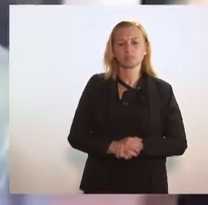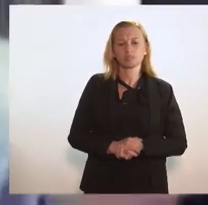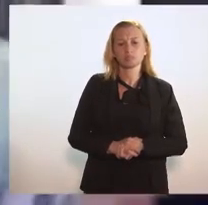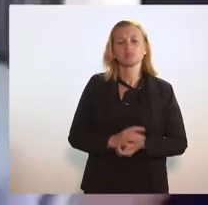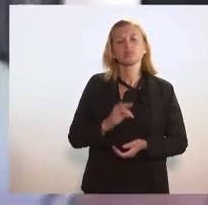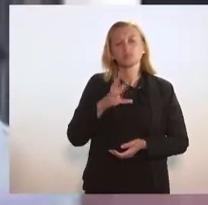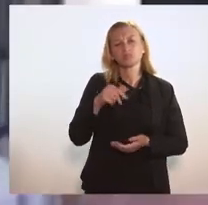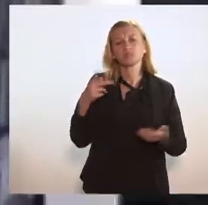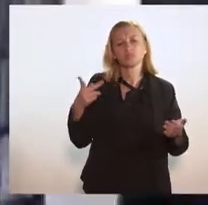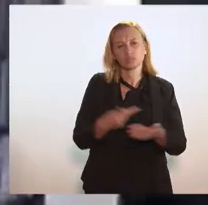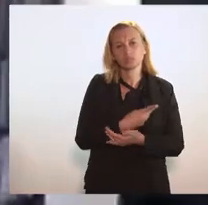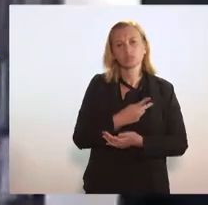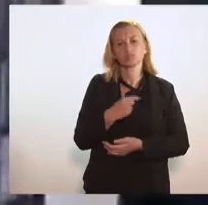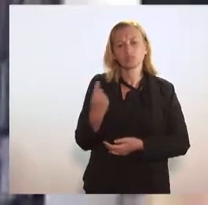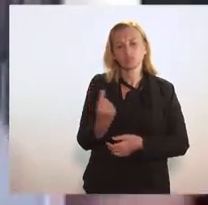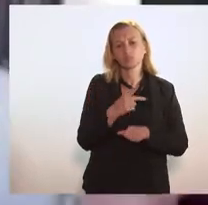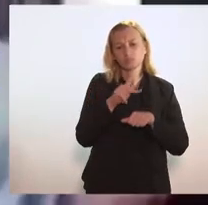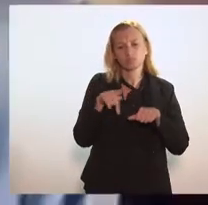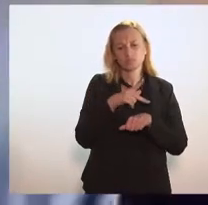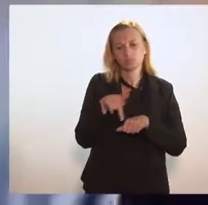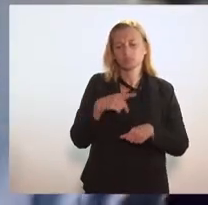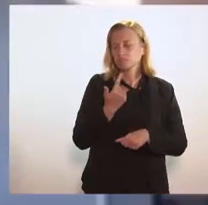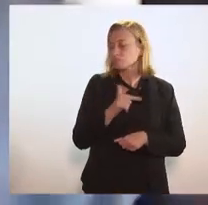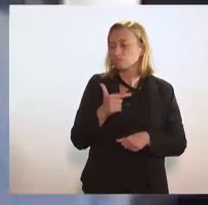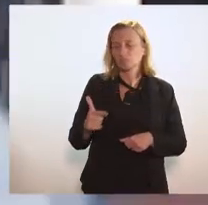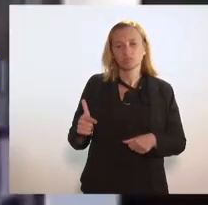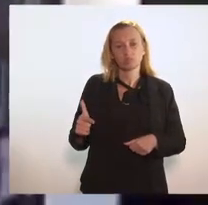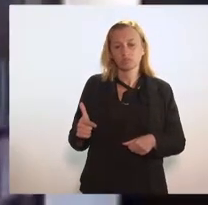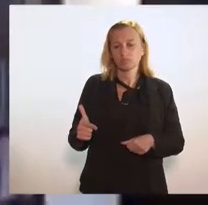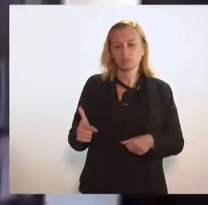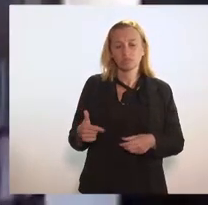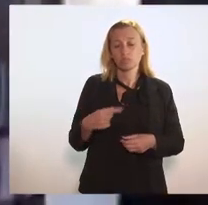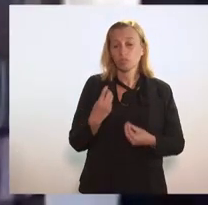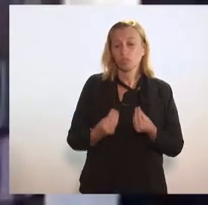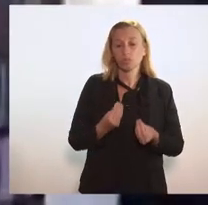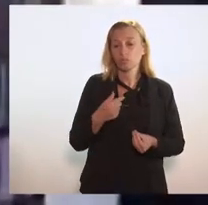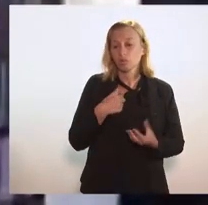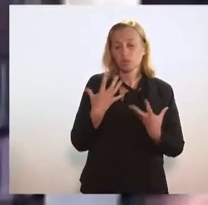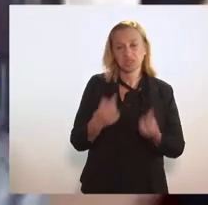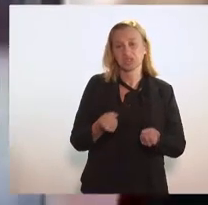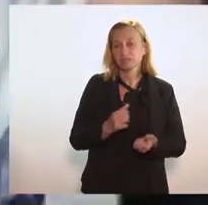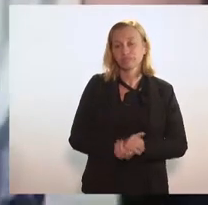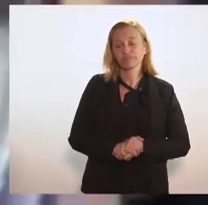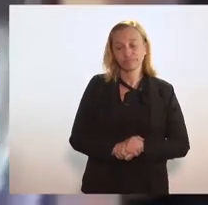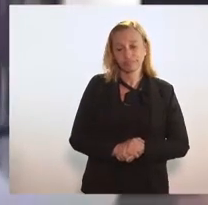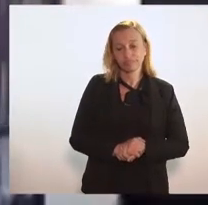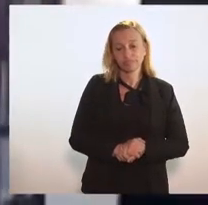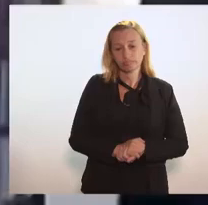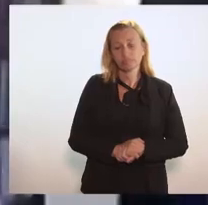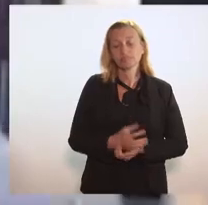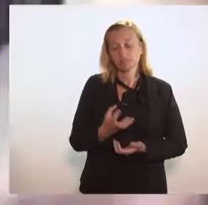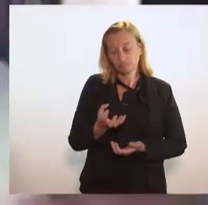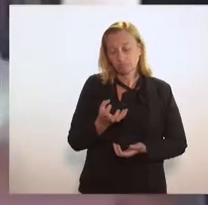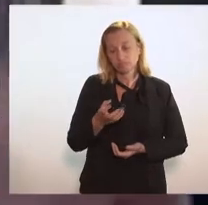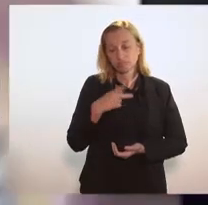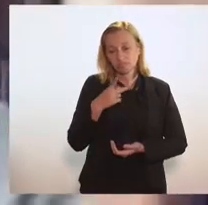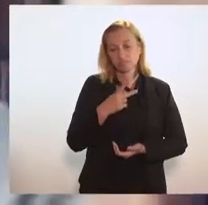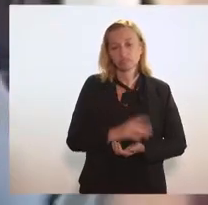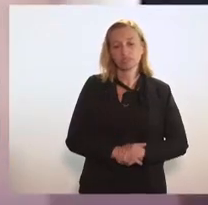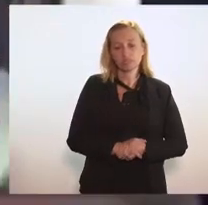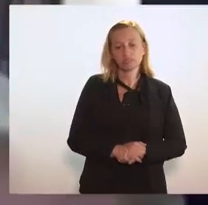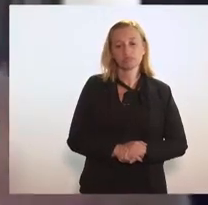estudar acontecendo no nosso país não entra na minha casa não é isso daí